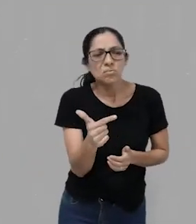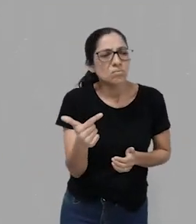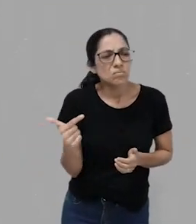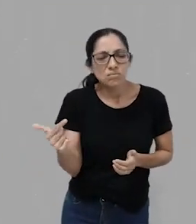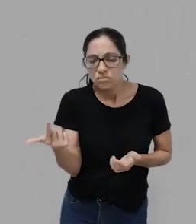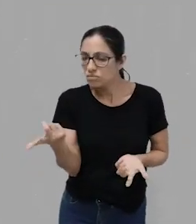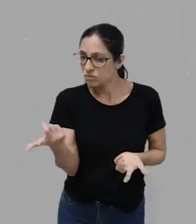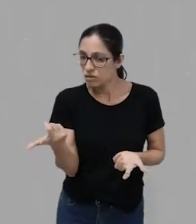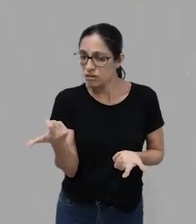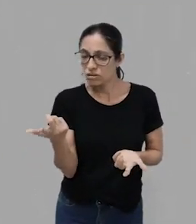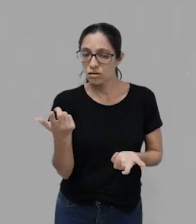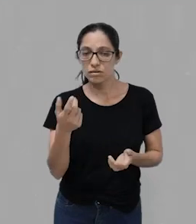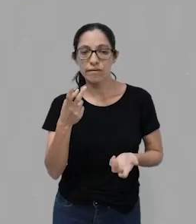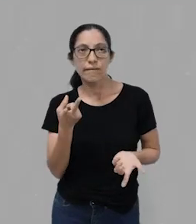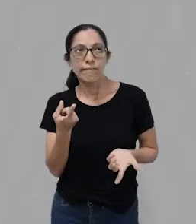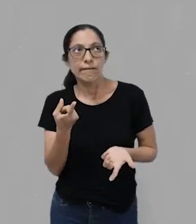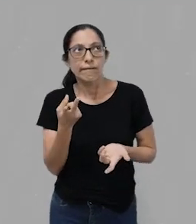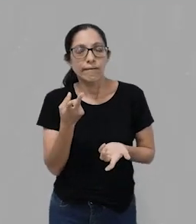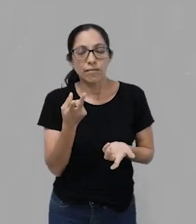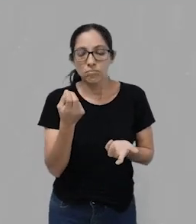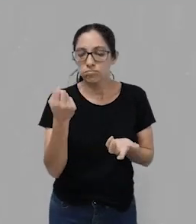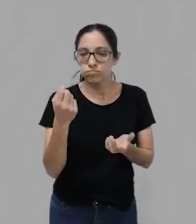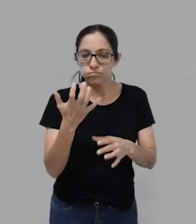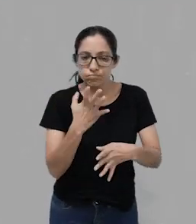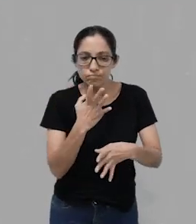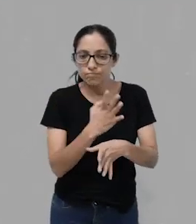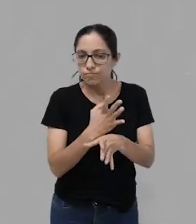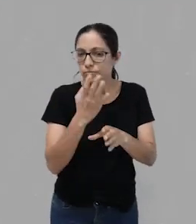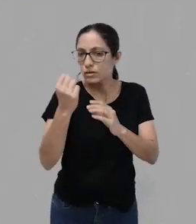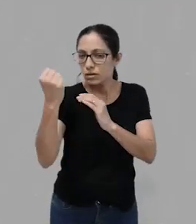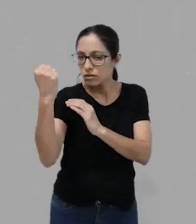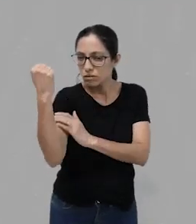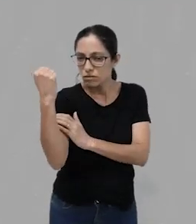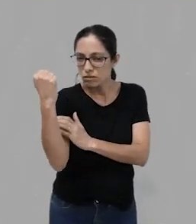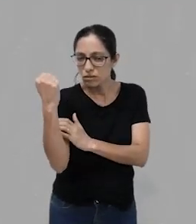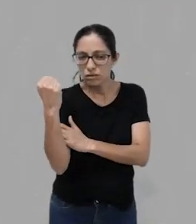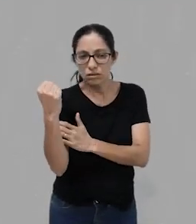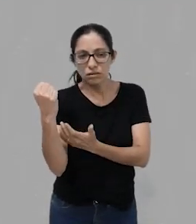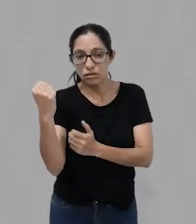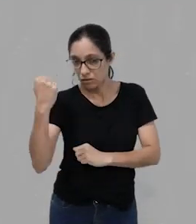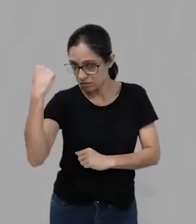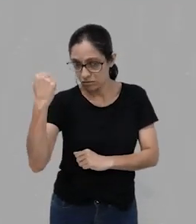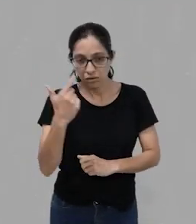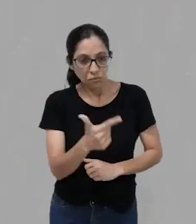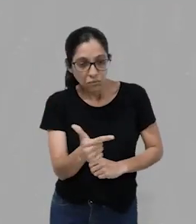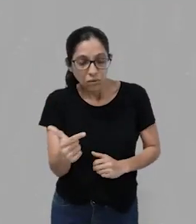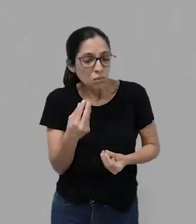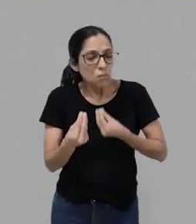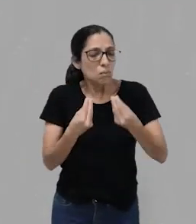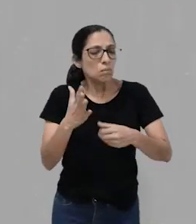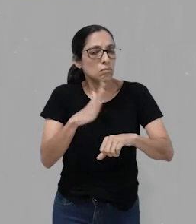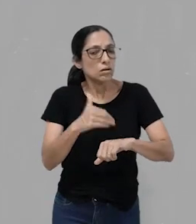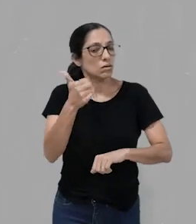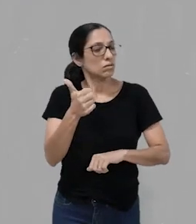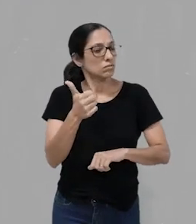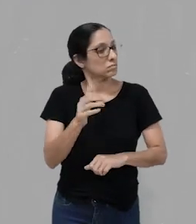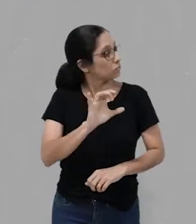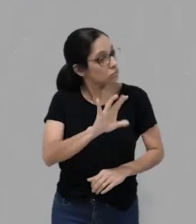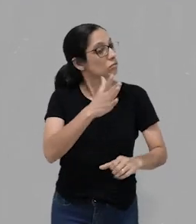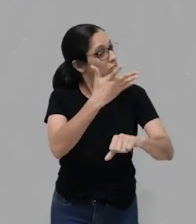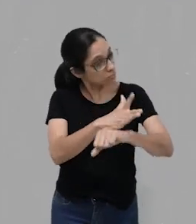Eu começo a correr, eu já canso. Eu não tenho resistência aeróbia. Como é que eu faço para melhorar isso?